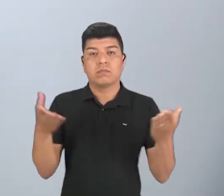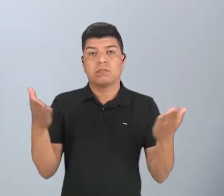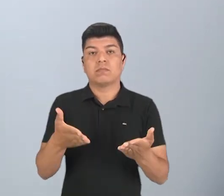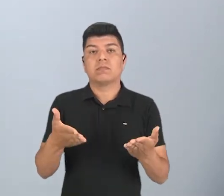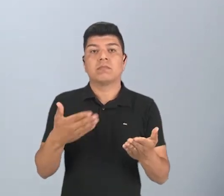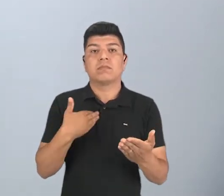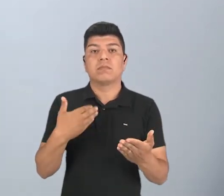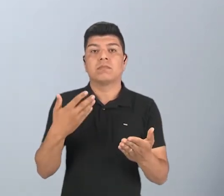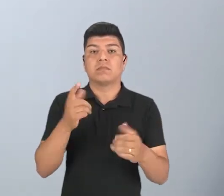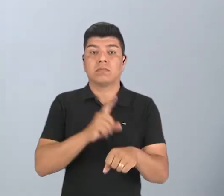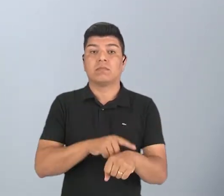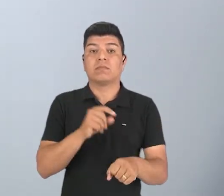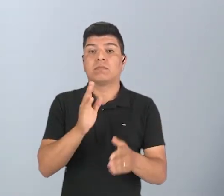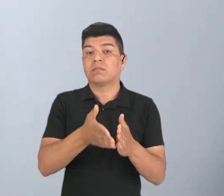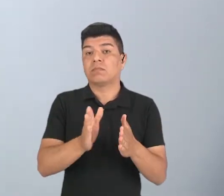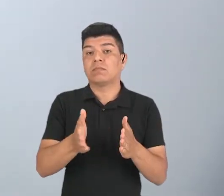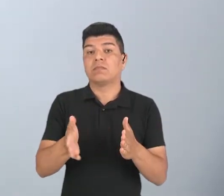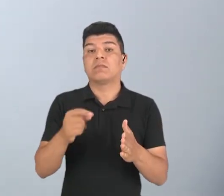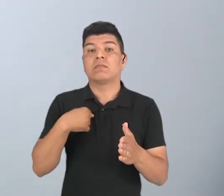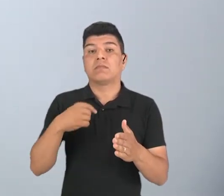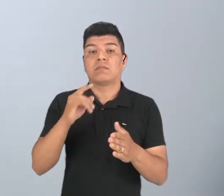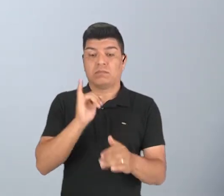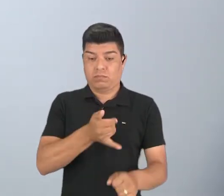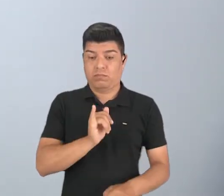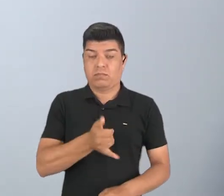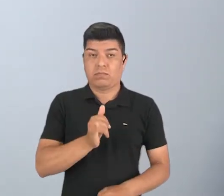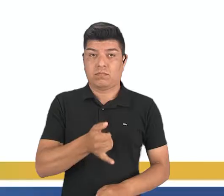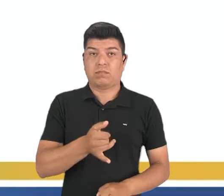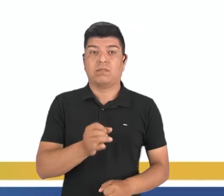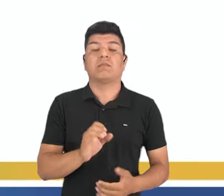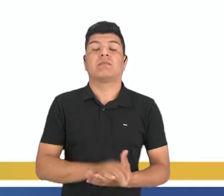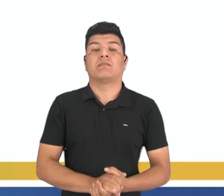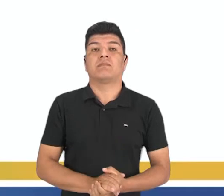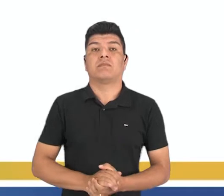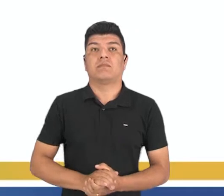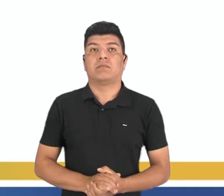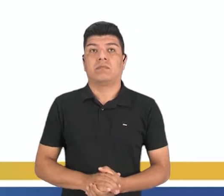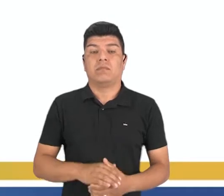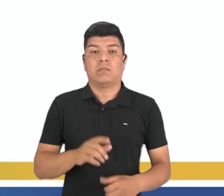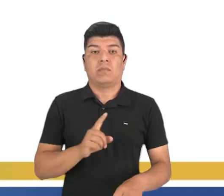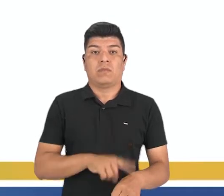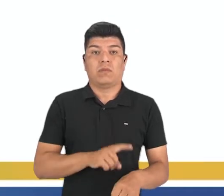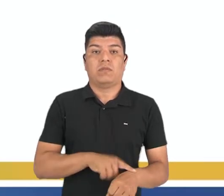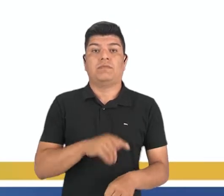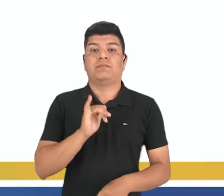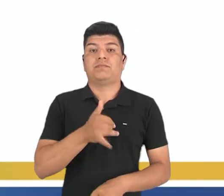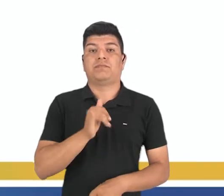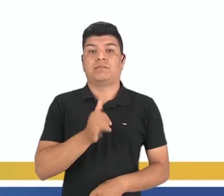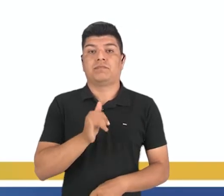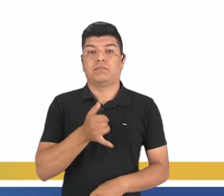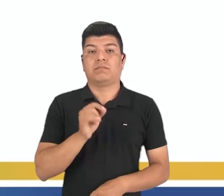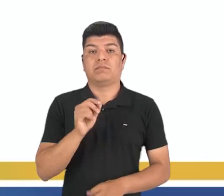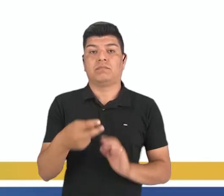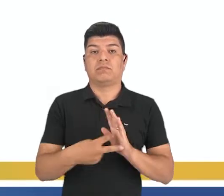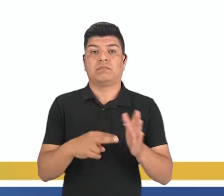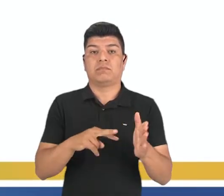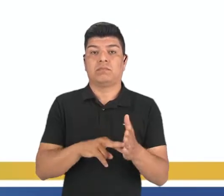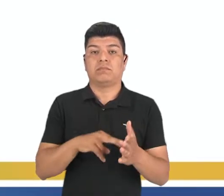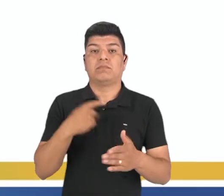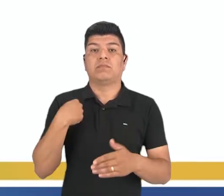vamos falar do tempo quanto elemento da narrativa. Veja só. O tempo da narrativa diz respeito